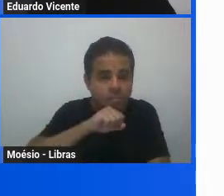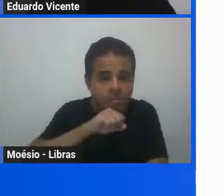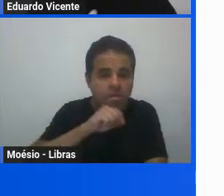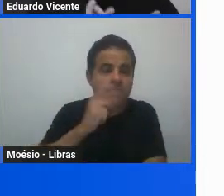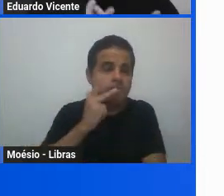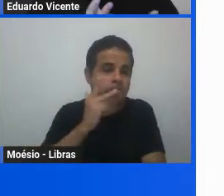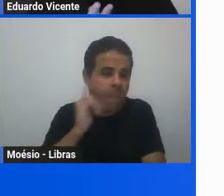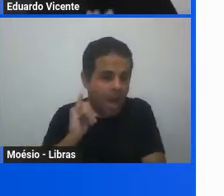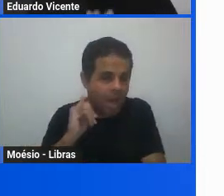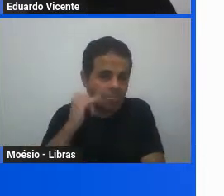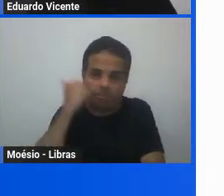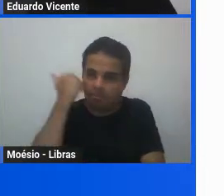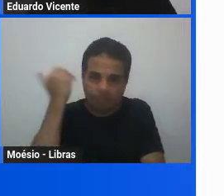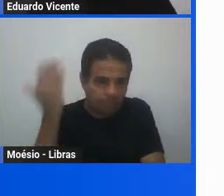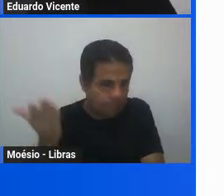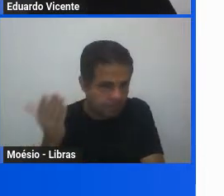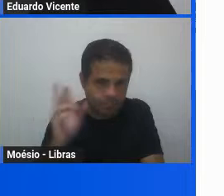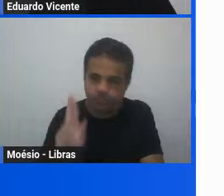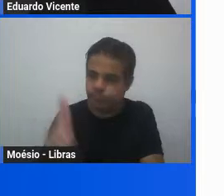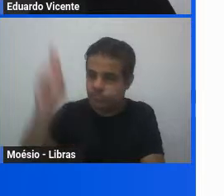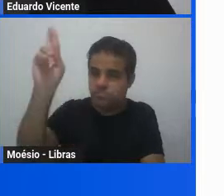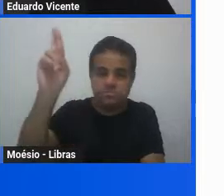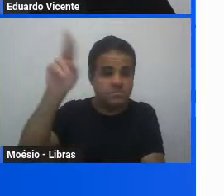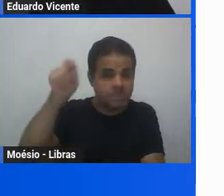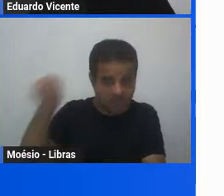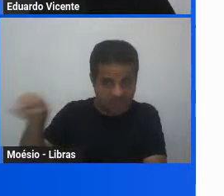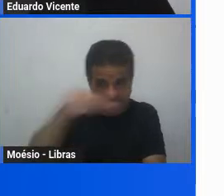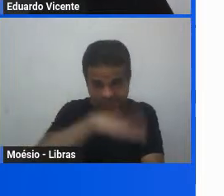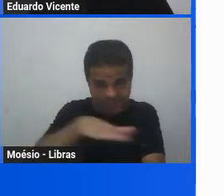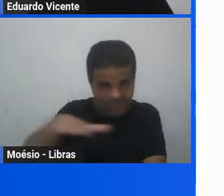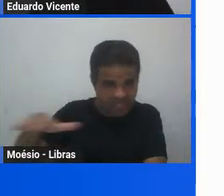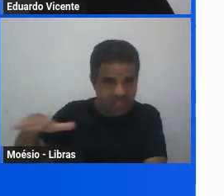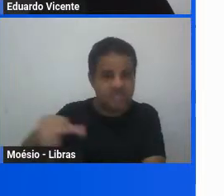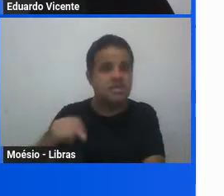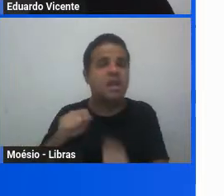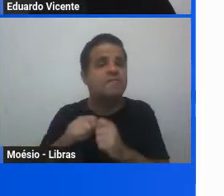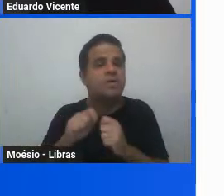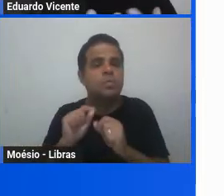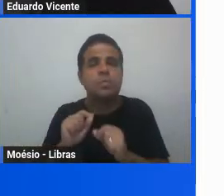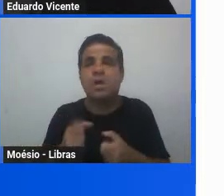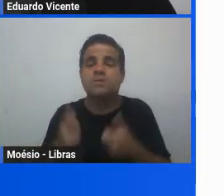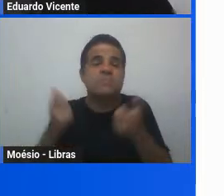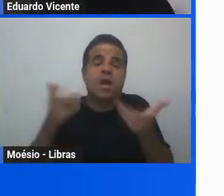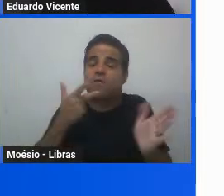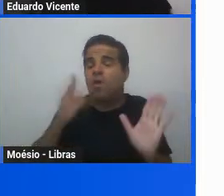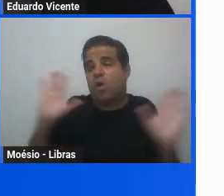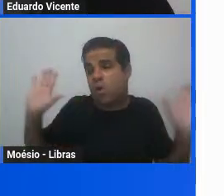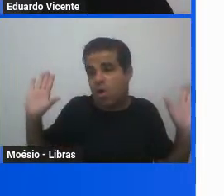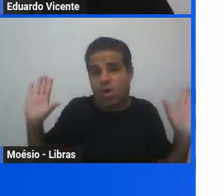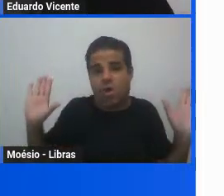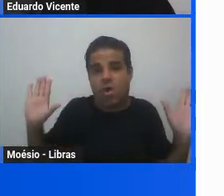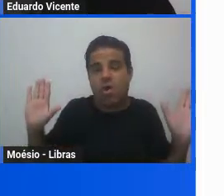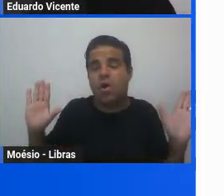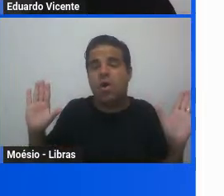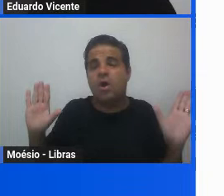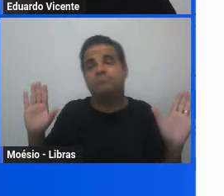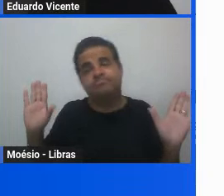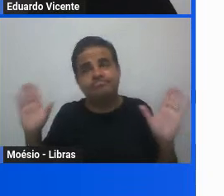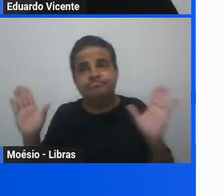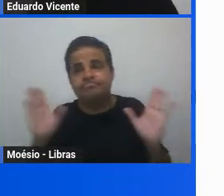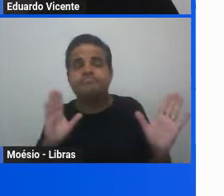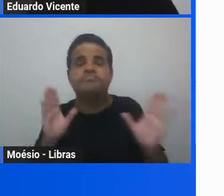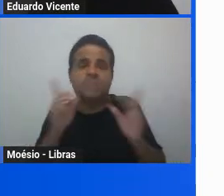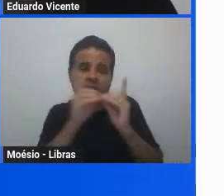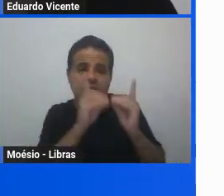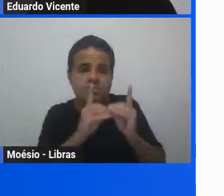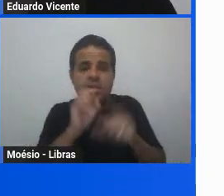aquele que é responsável por esta criança, falar, olha, até aguardar o atendimento